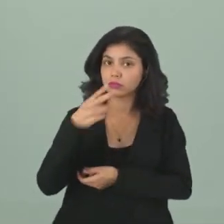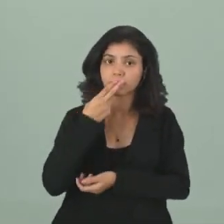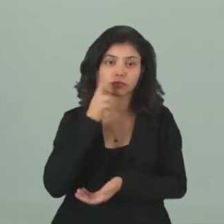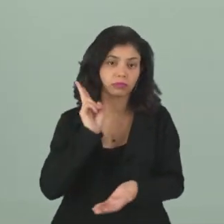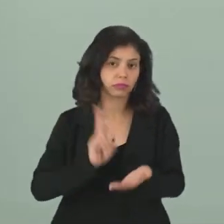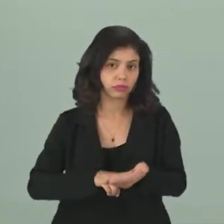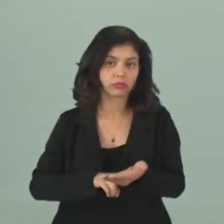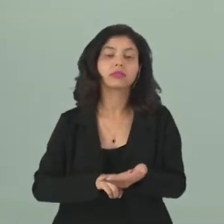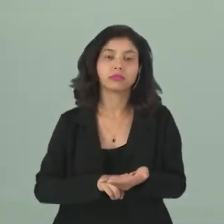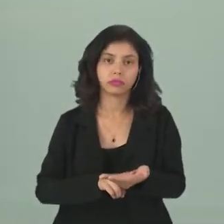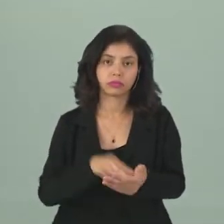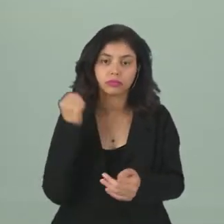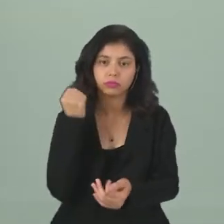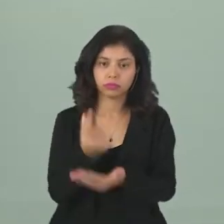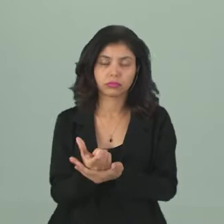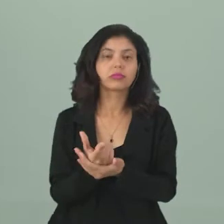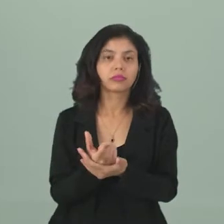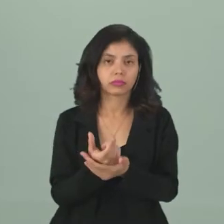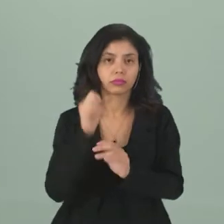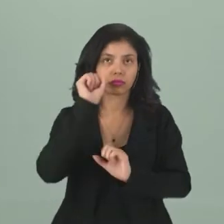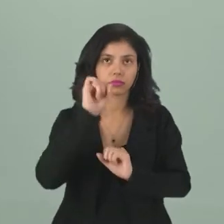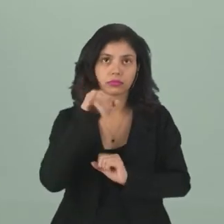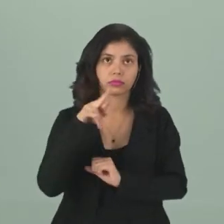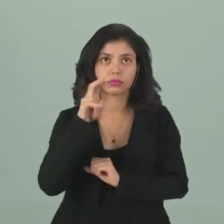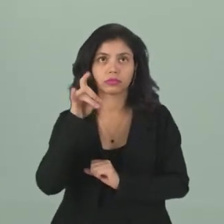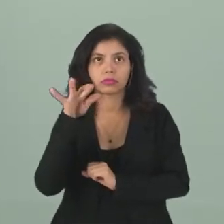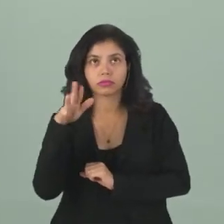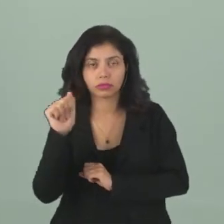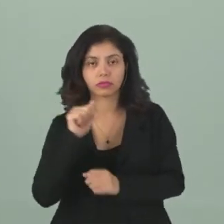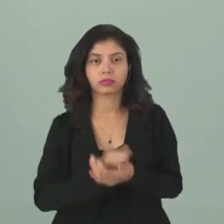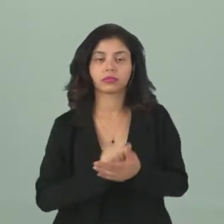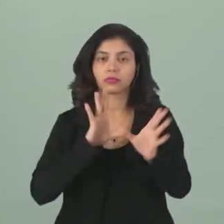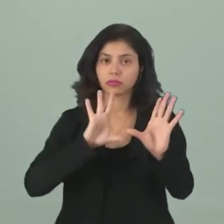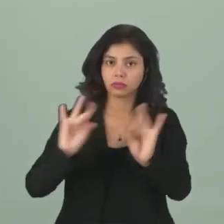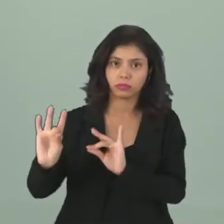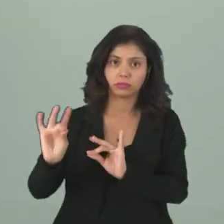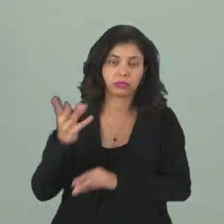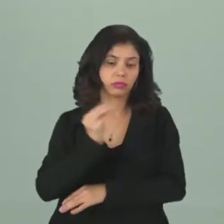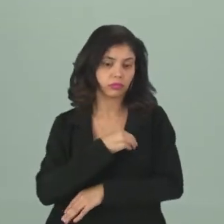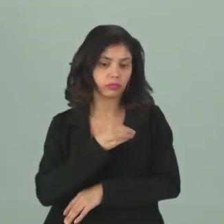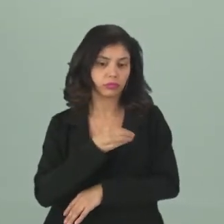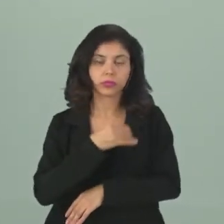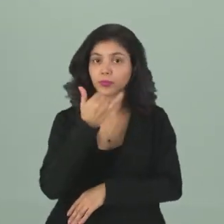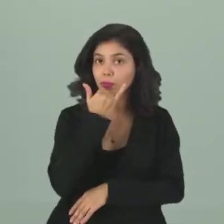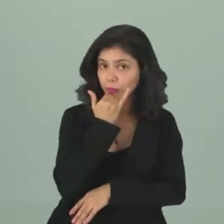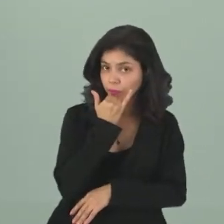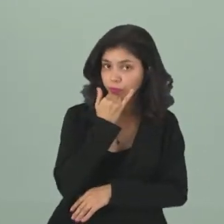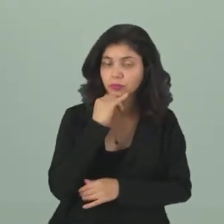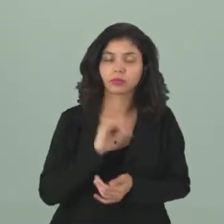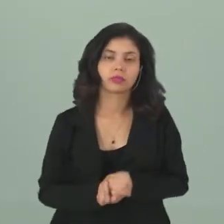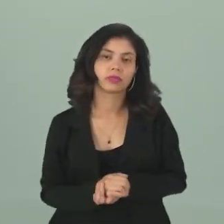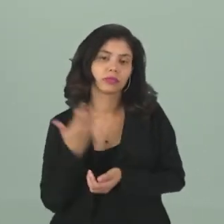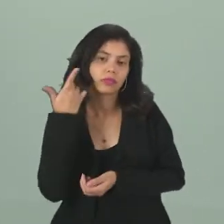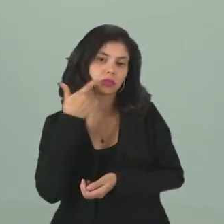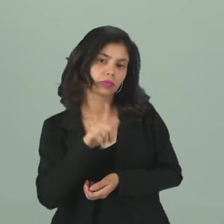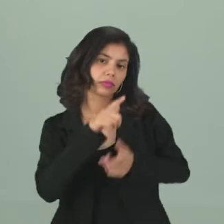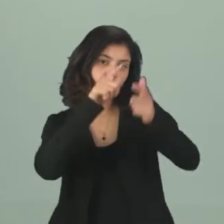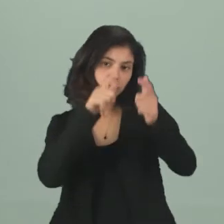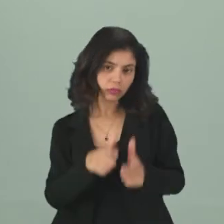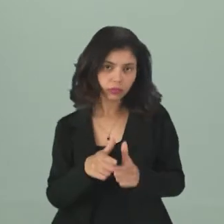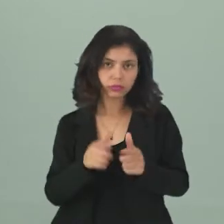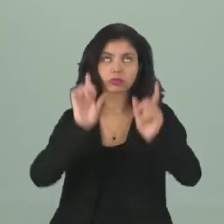onde as pessoas compravam essas indulgências para ter o seu pecado perdoado e assim garantir o seu